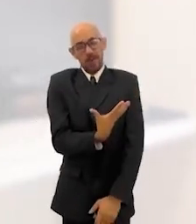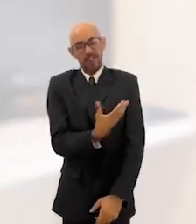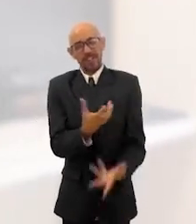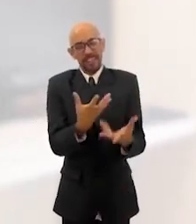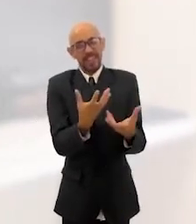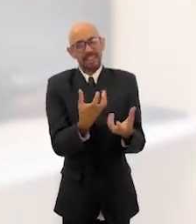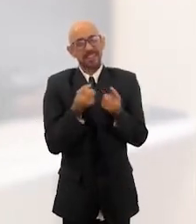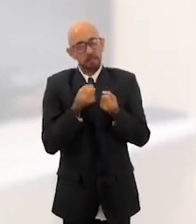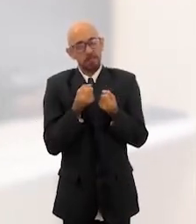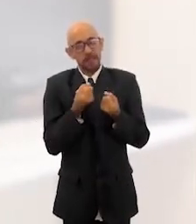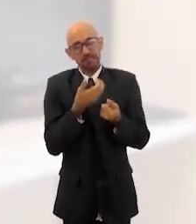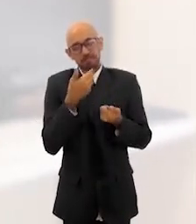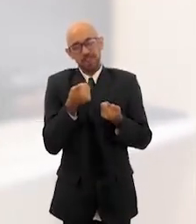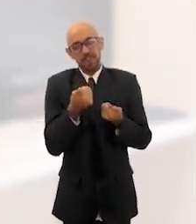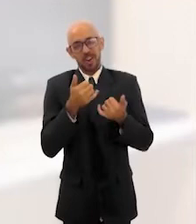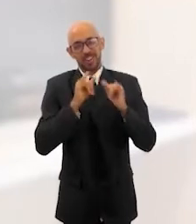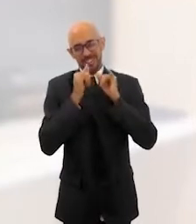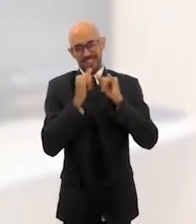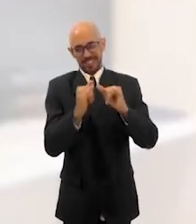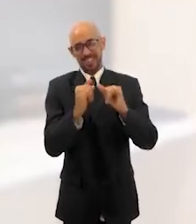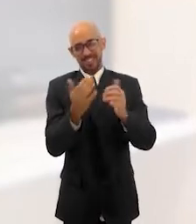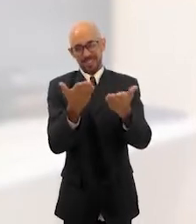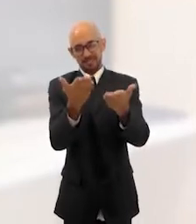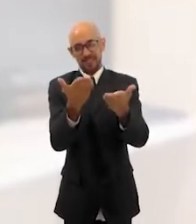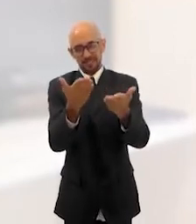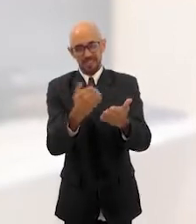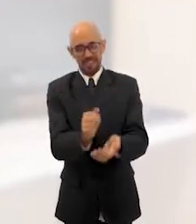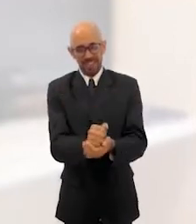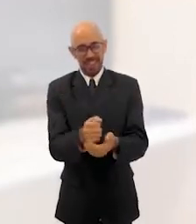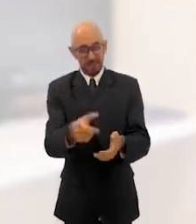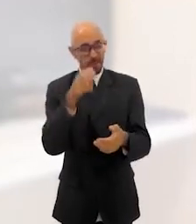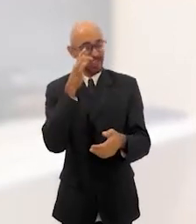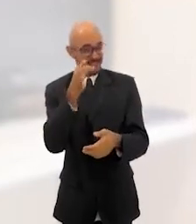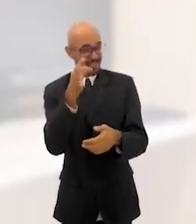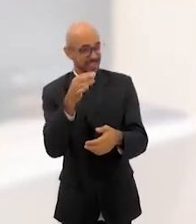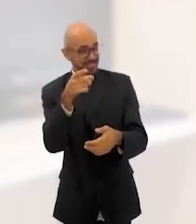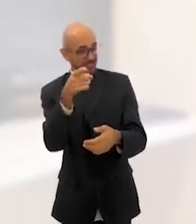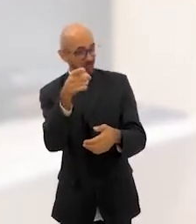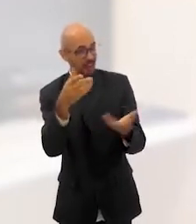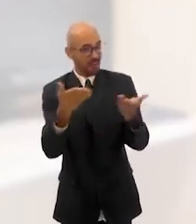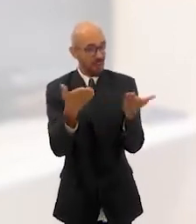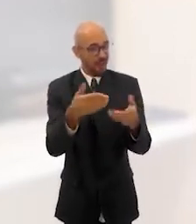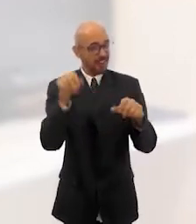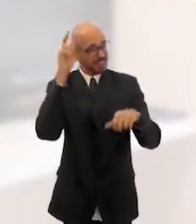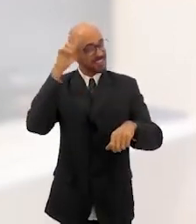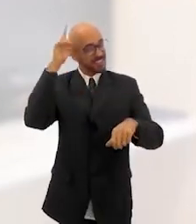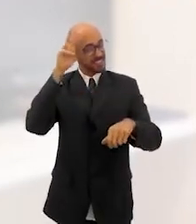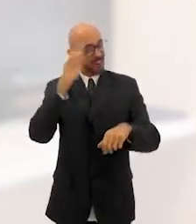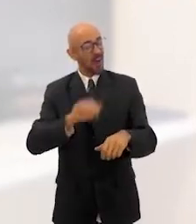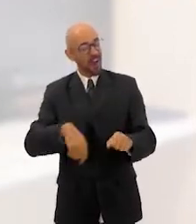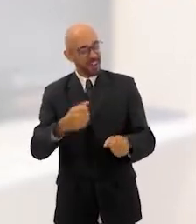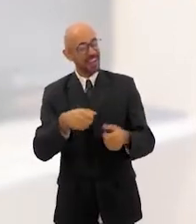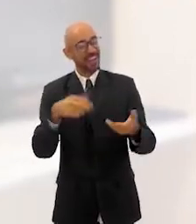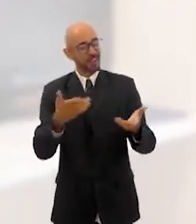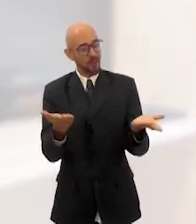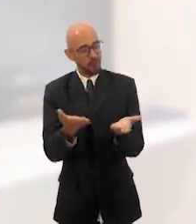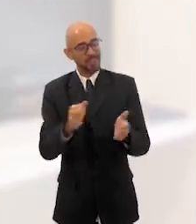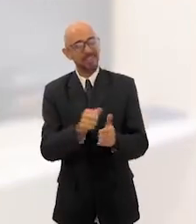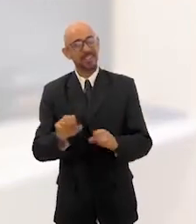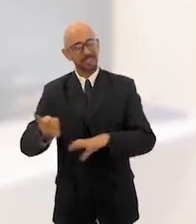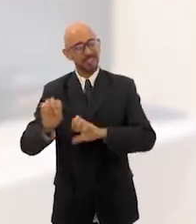emocionar e receber as melhores energias. Então, presta atenção na história de hoje. Está no ar